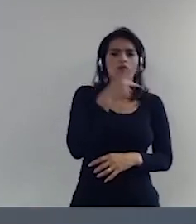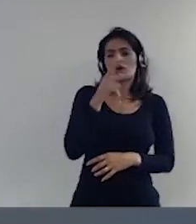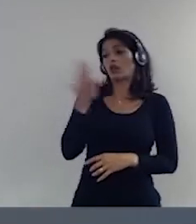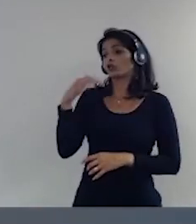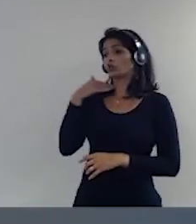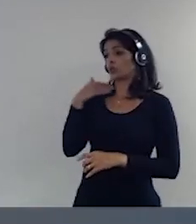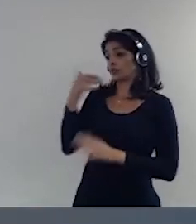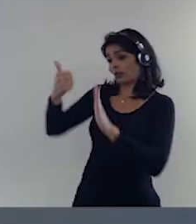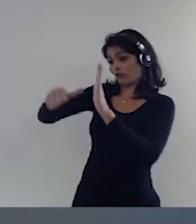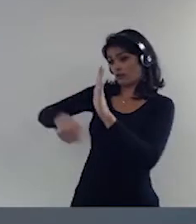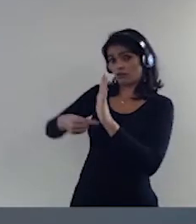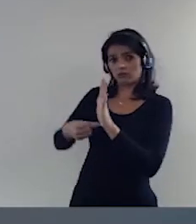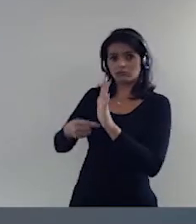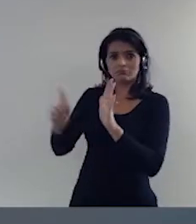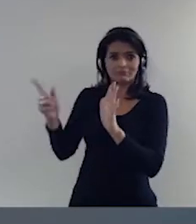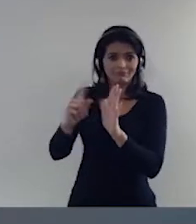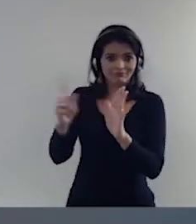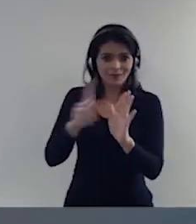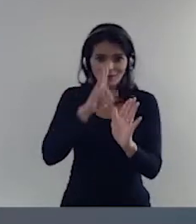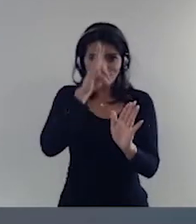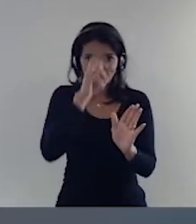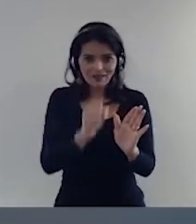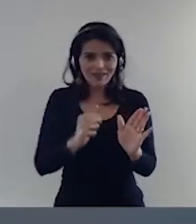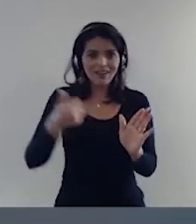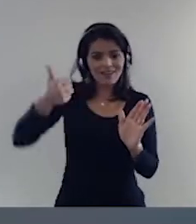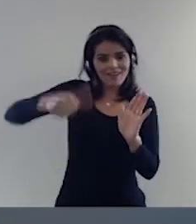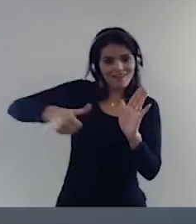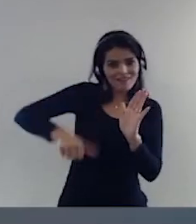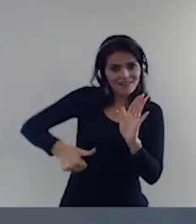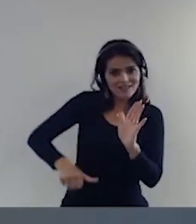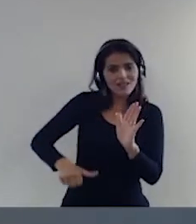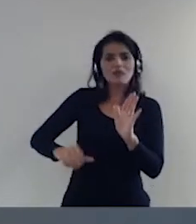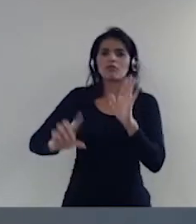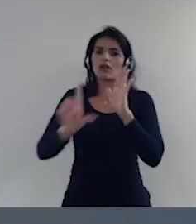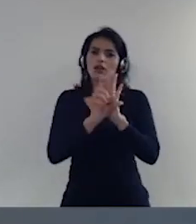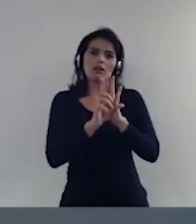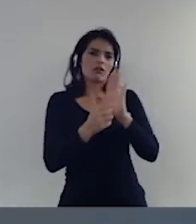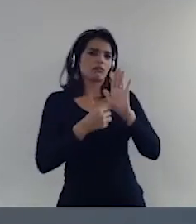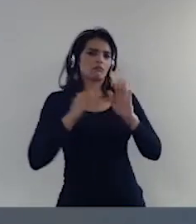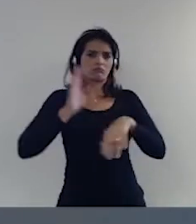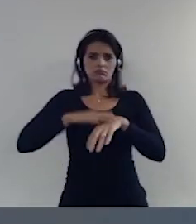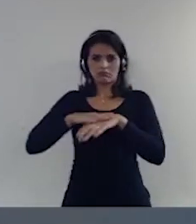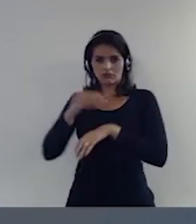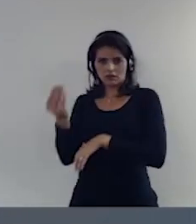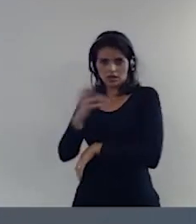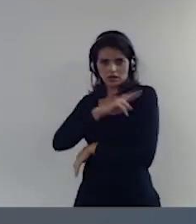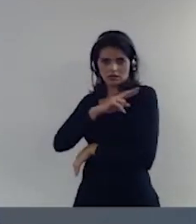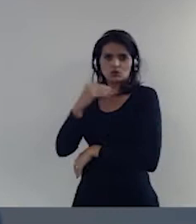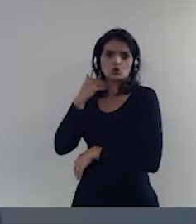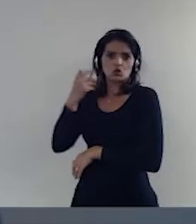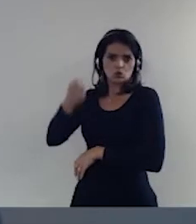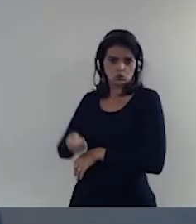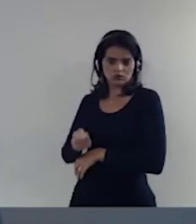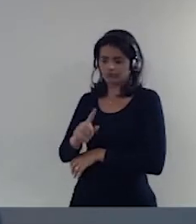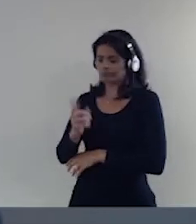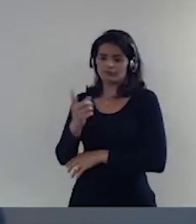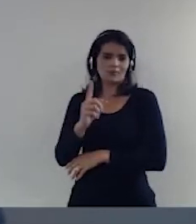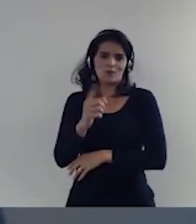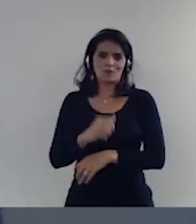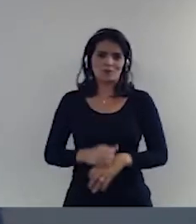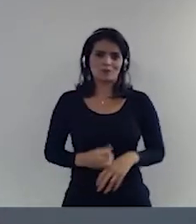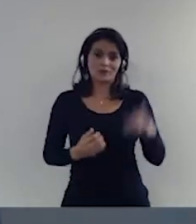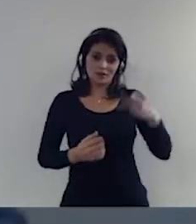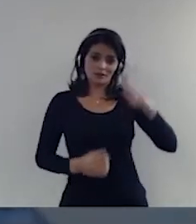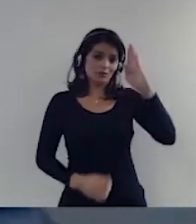revisão. Esse poder revisional, no meu entender, a lei não atribui ao juiz no sistema jurídico